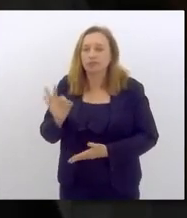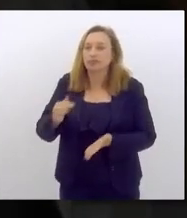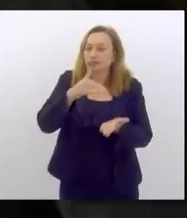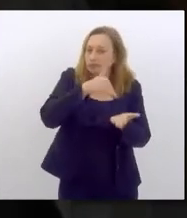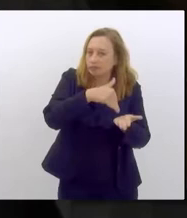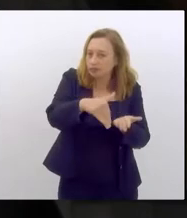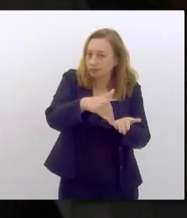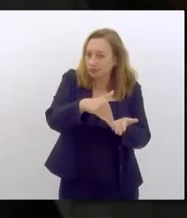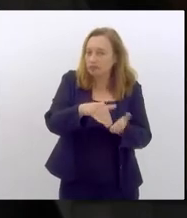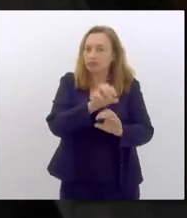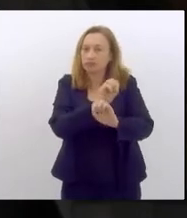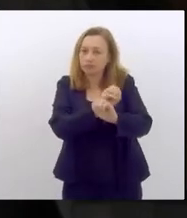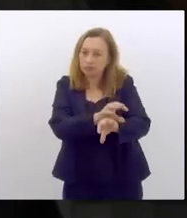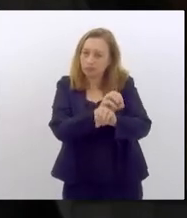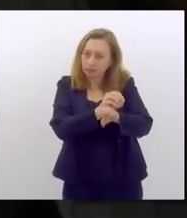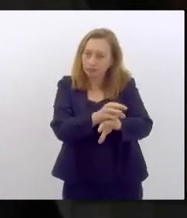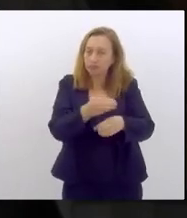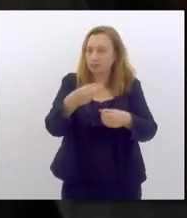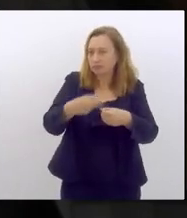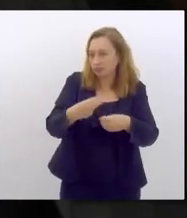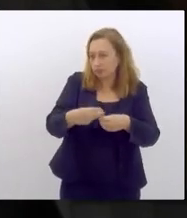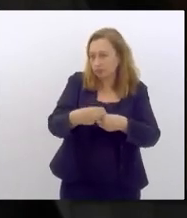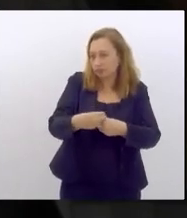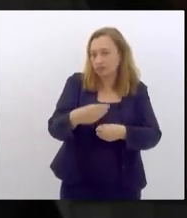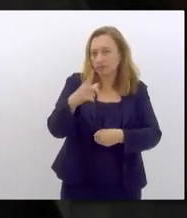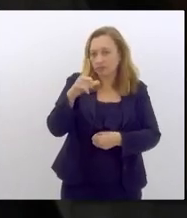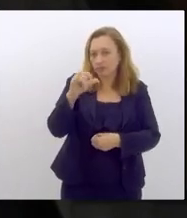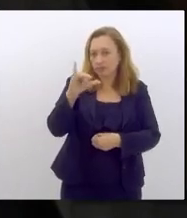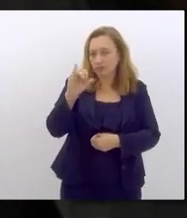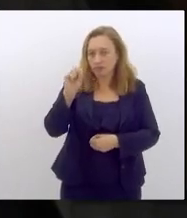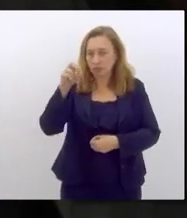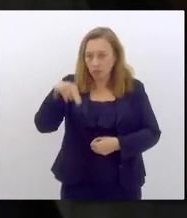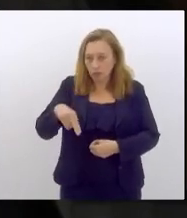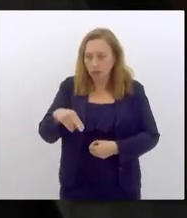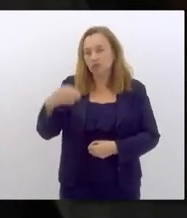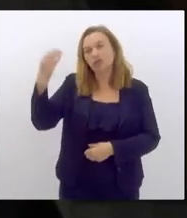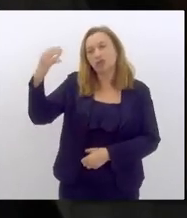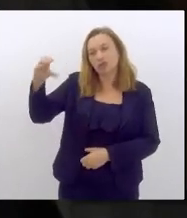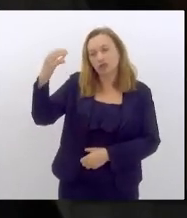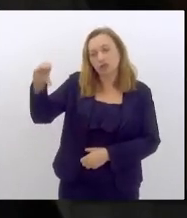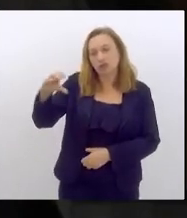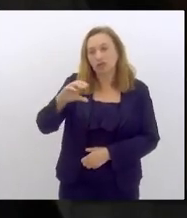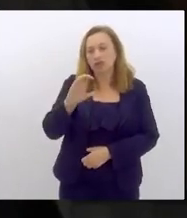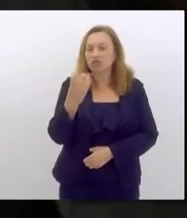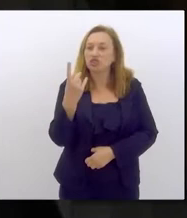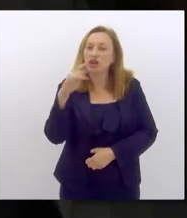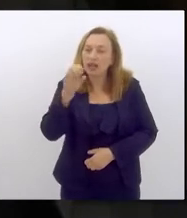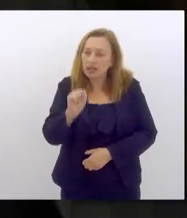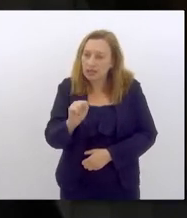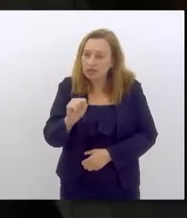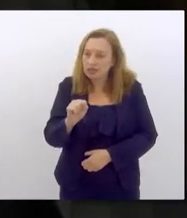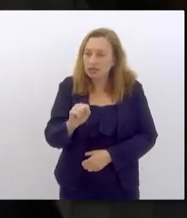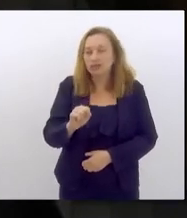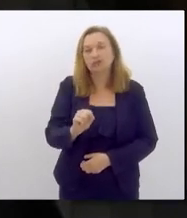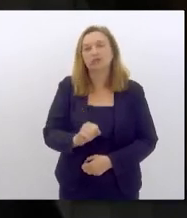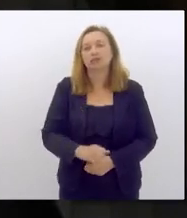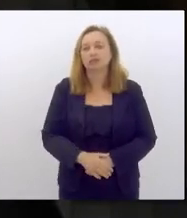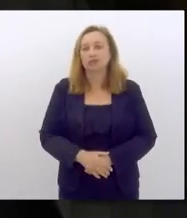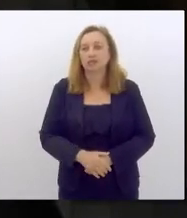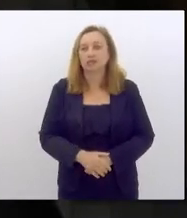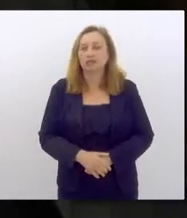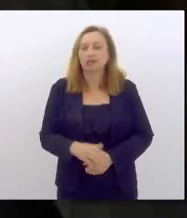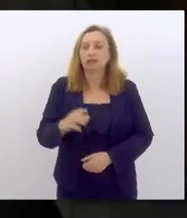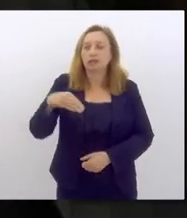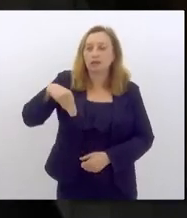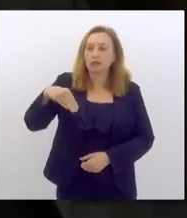secretários de Educação Municipais Lincoln Santos, de Niterói, Charles de Miracema e